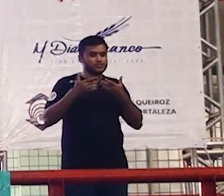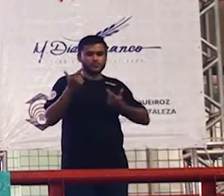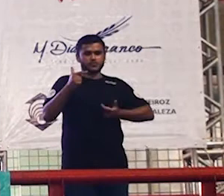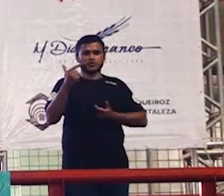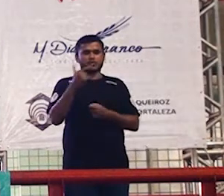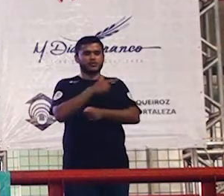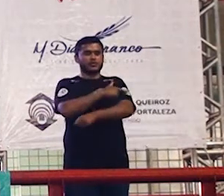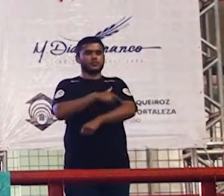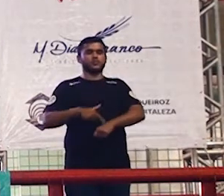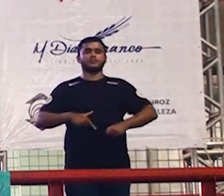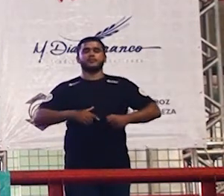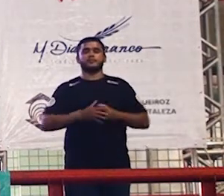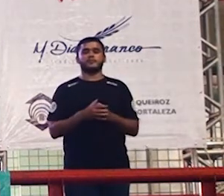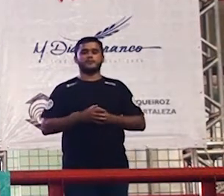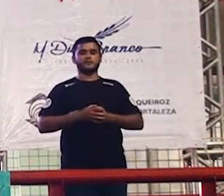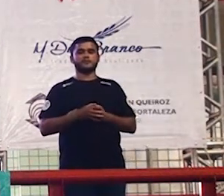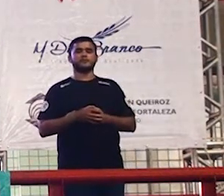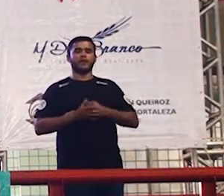poética.